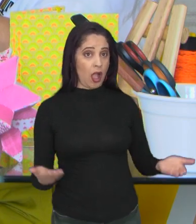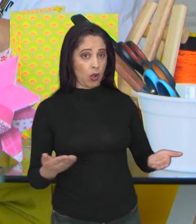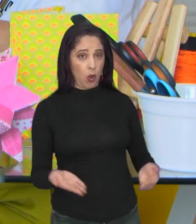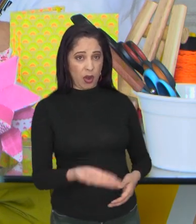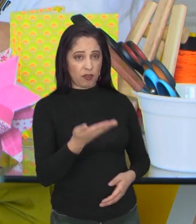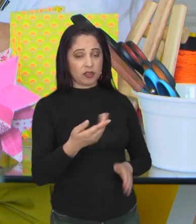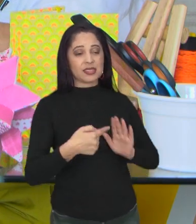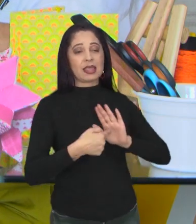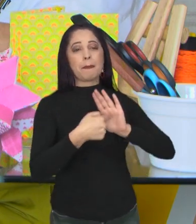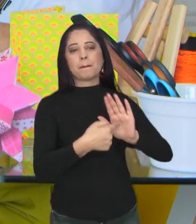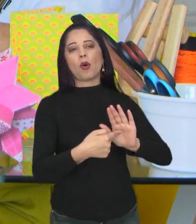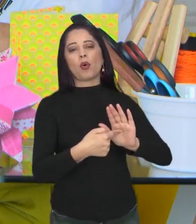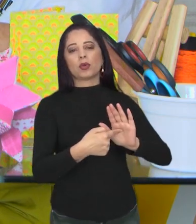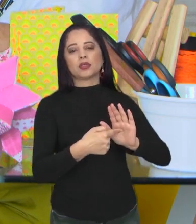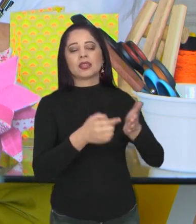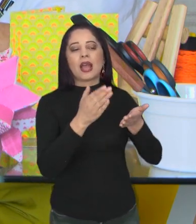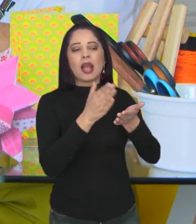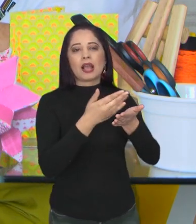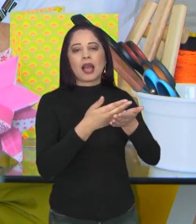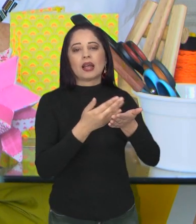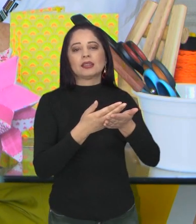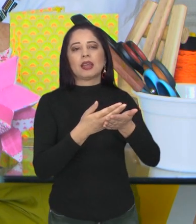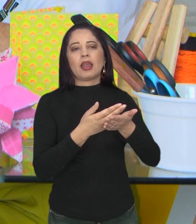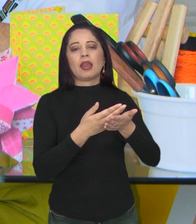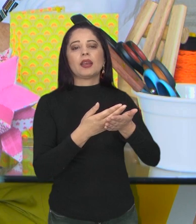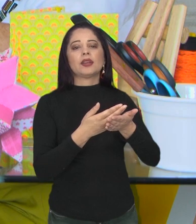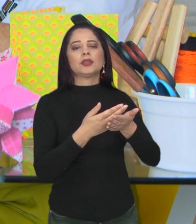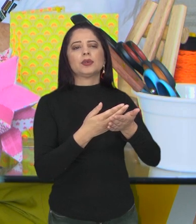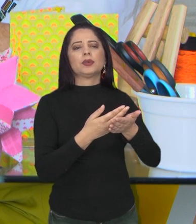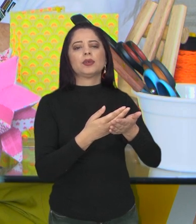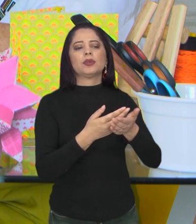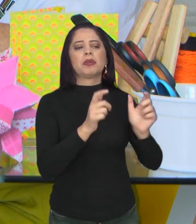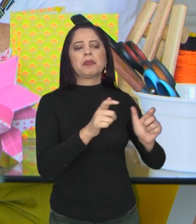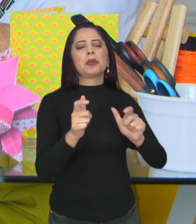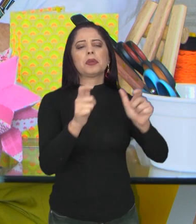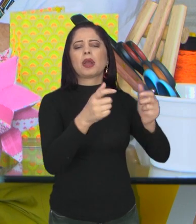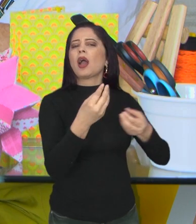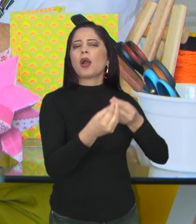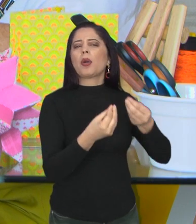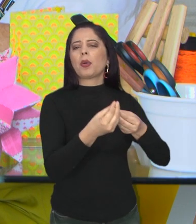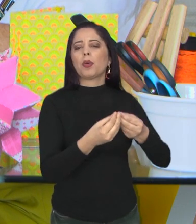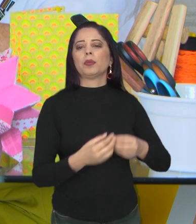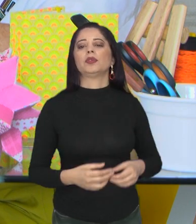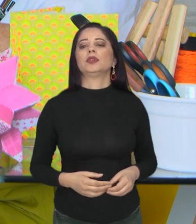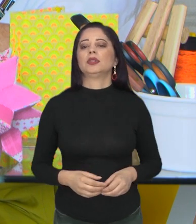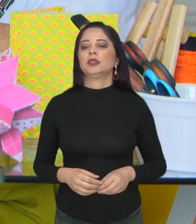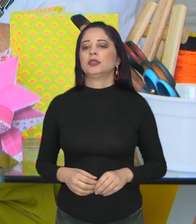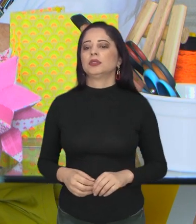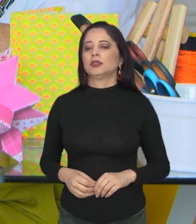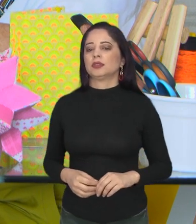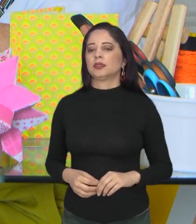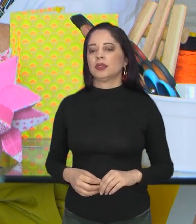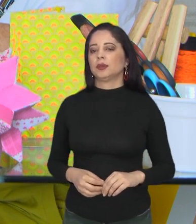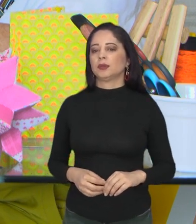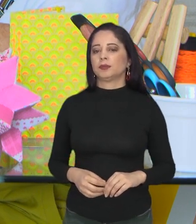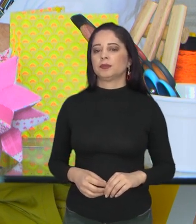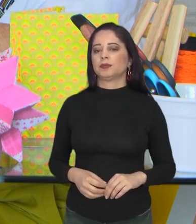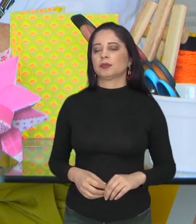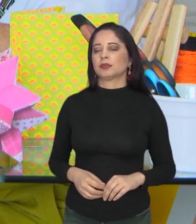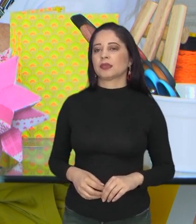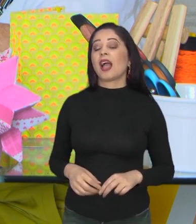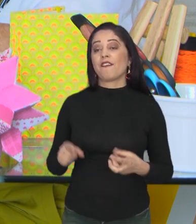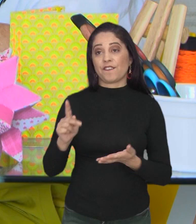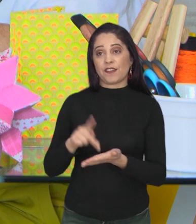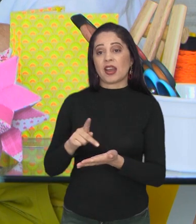a sua arte em alguns lugares sim como que você faz isso então eu tenho